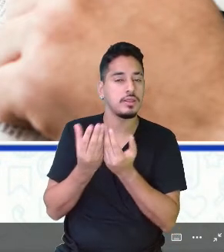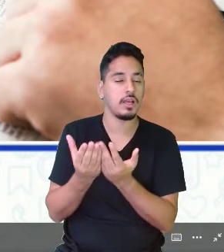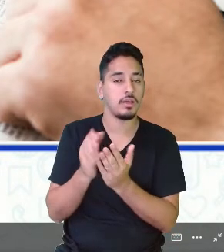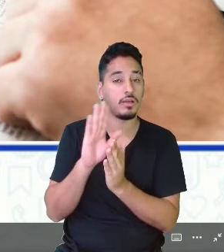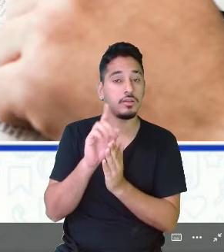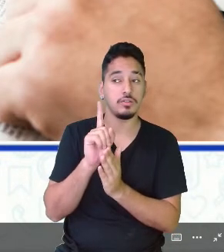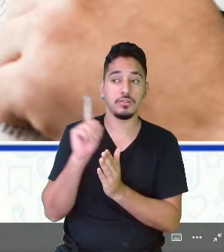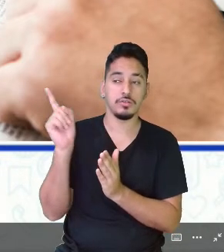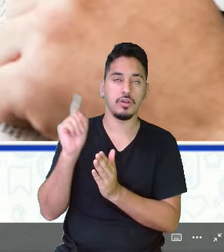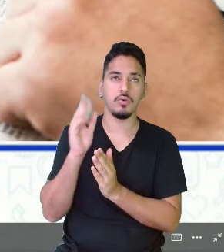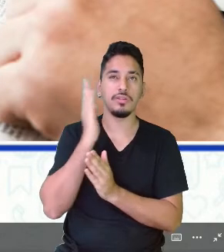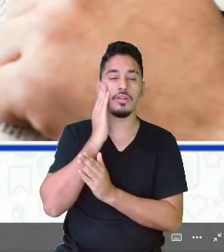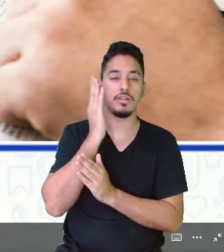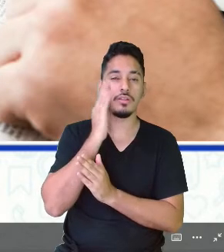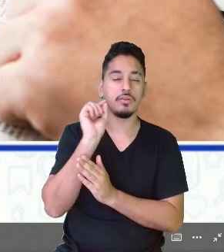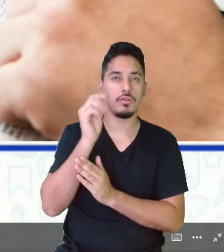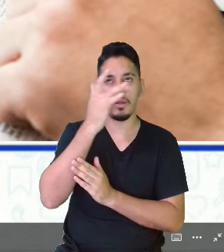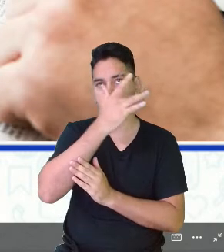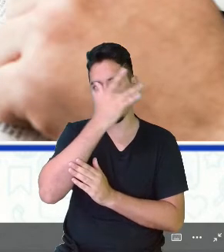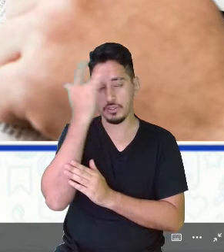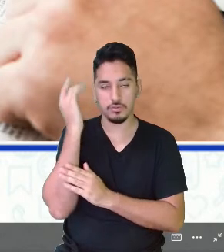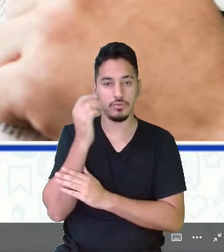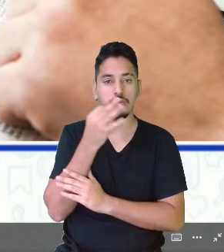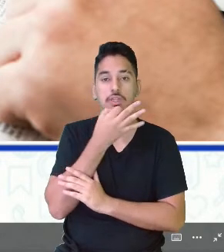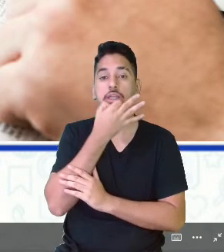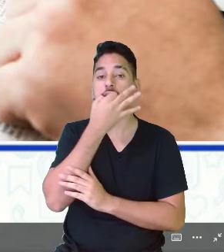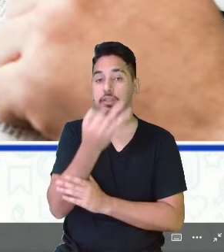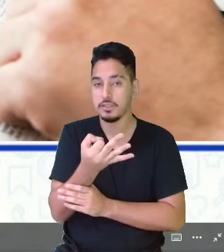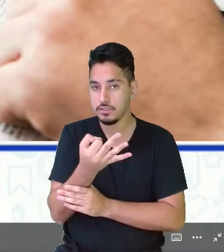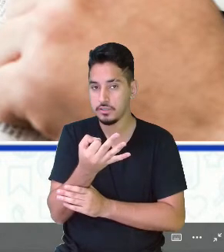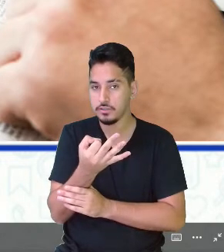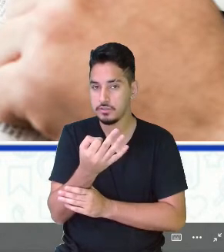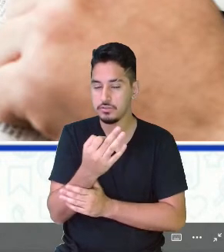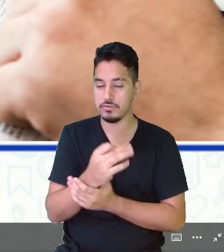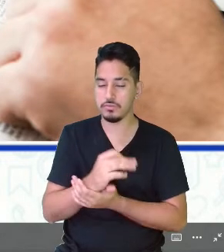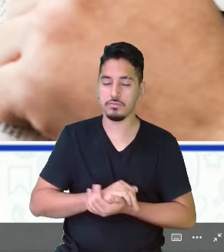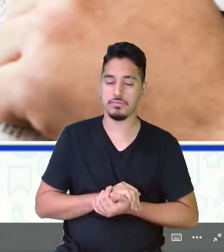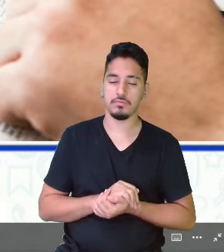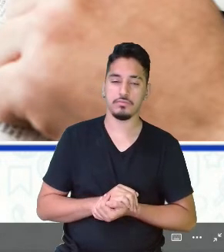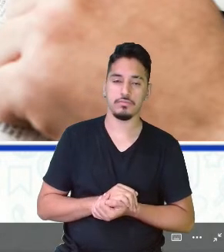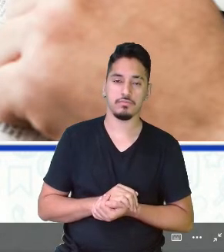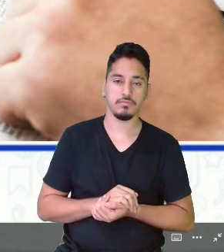é uma acepção de pessoa que faz uma crítica, tá?